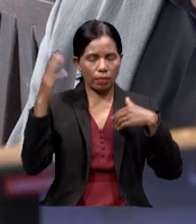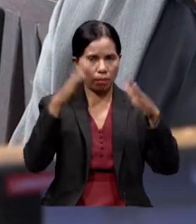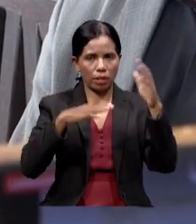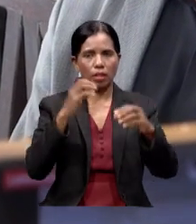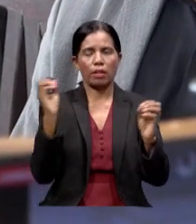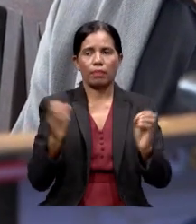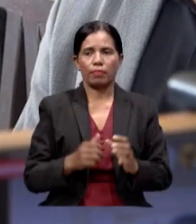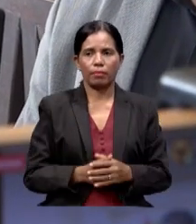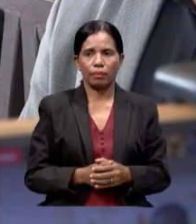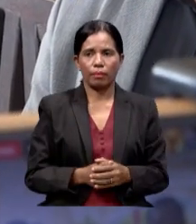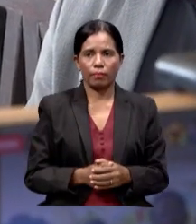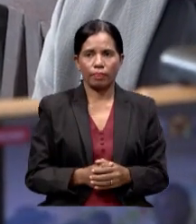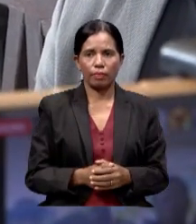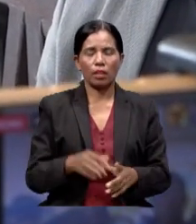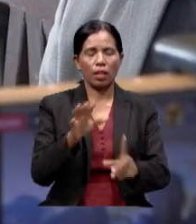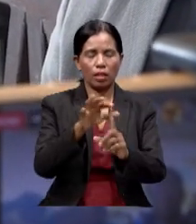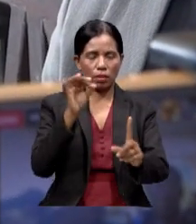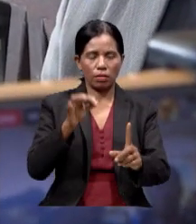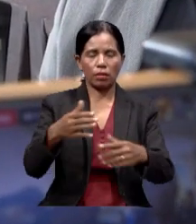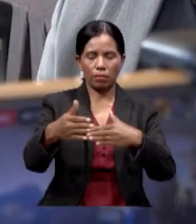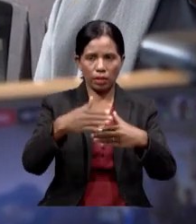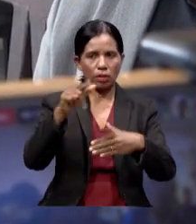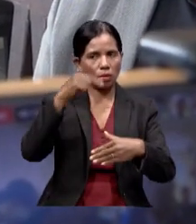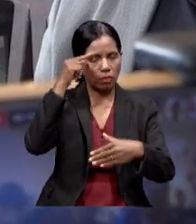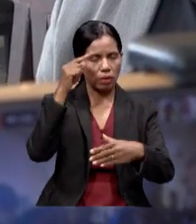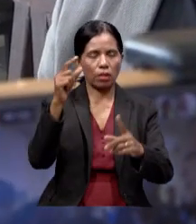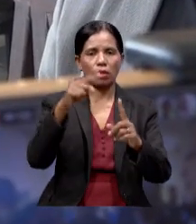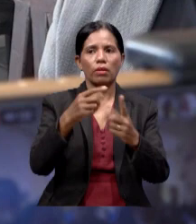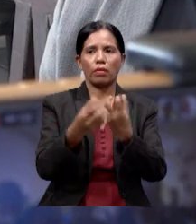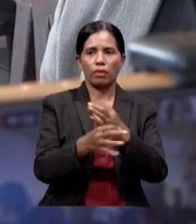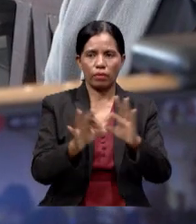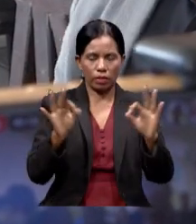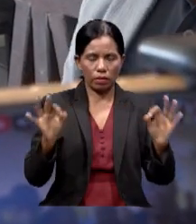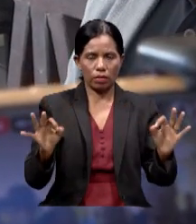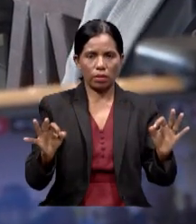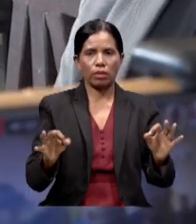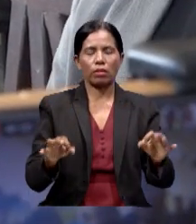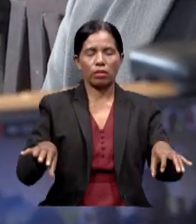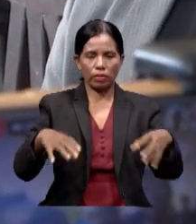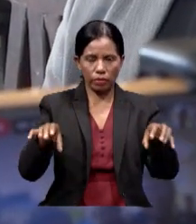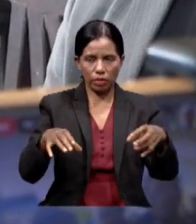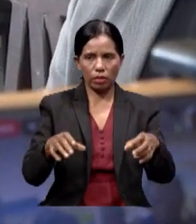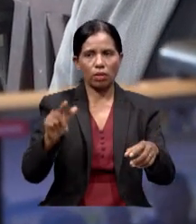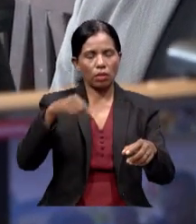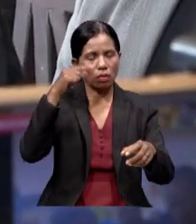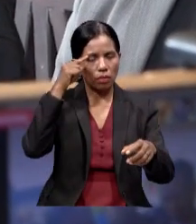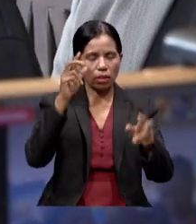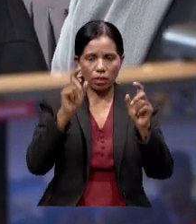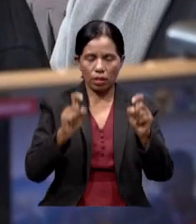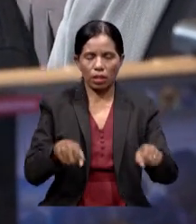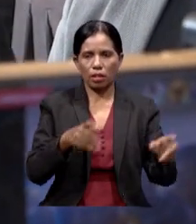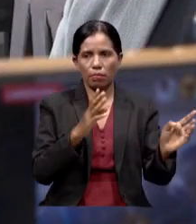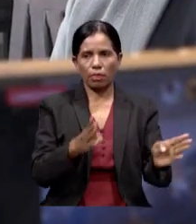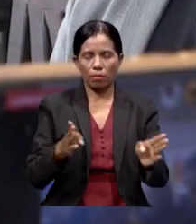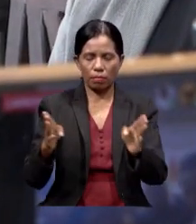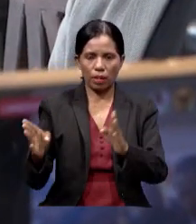roma. Ele sa un pese a tu maio, no governo mo da tu ramata non ia mandato, governo affaticato, ne, tem que preparar